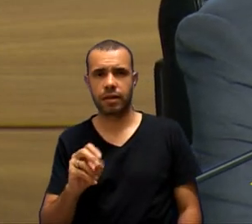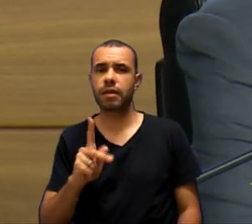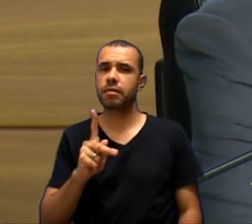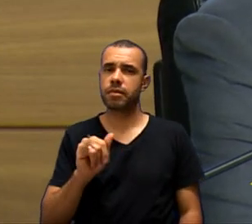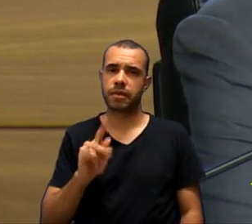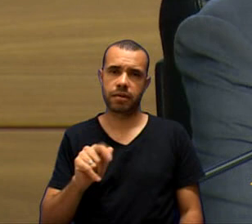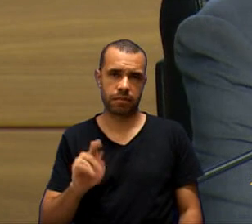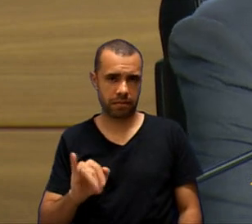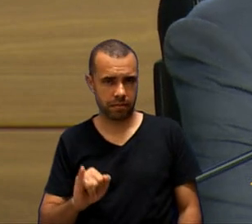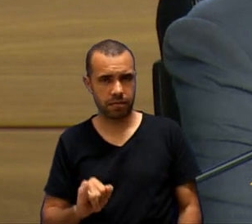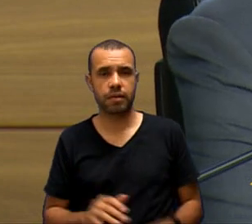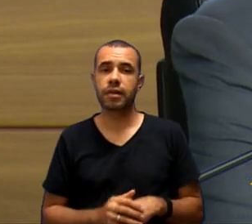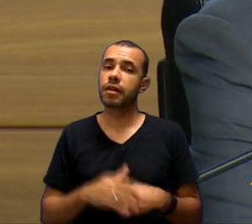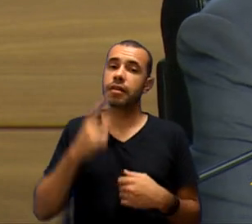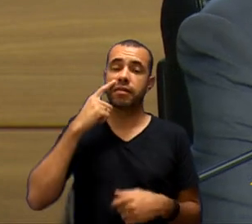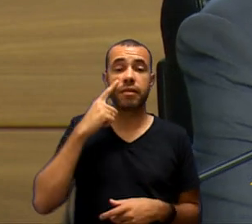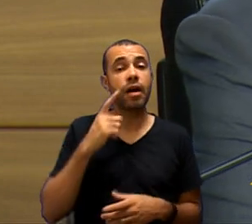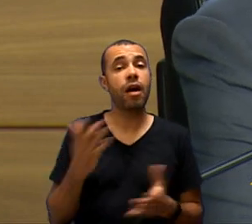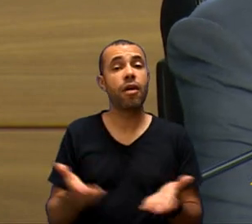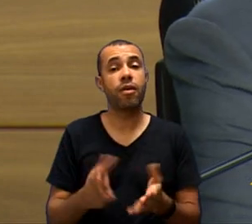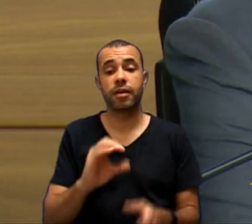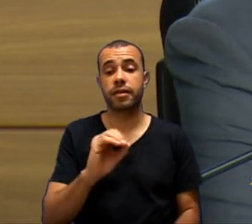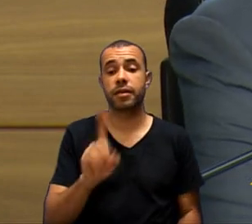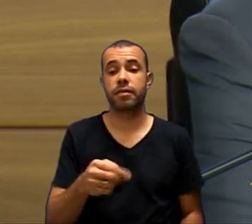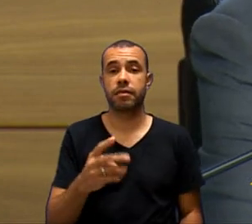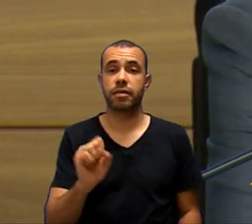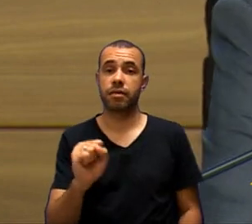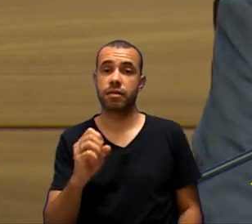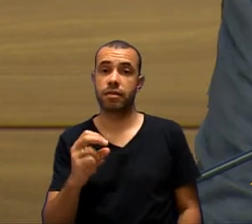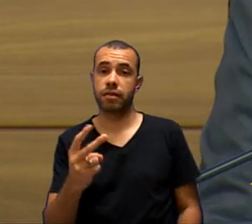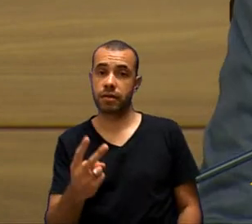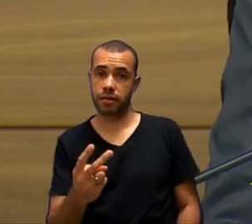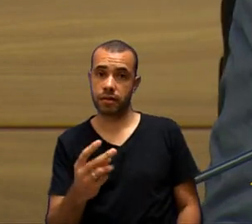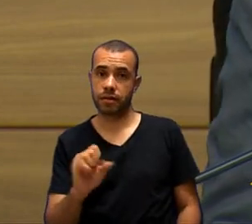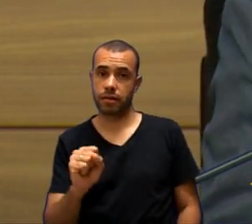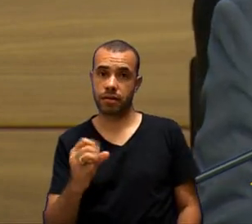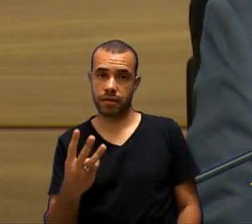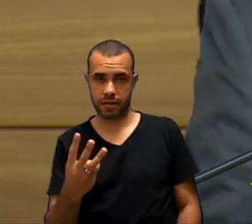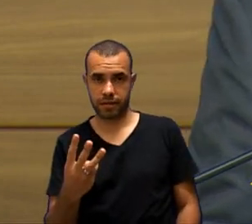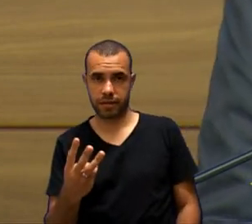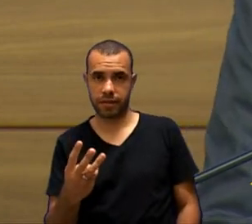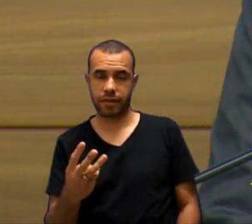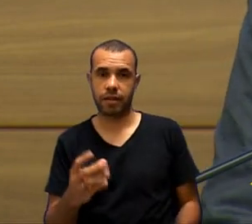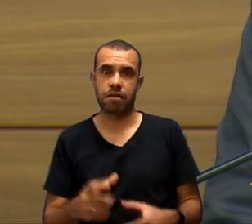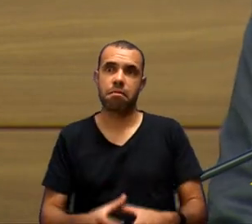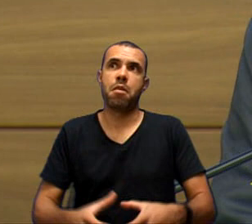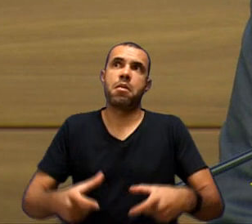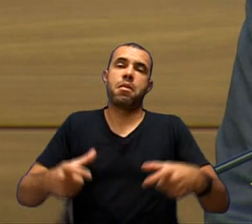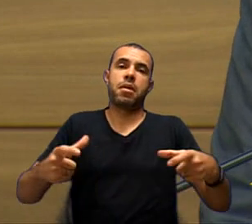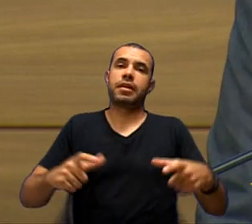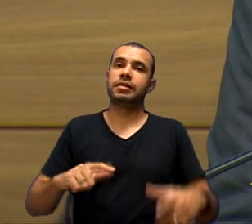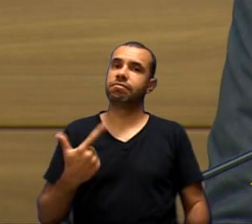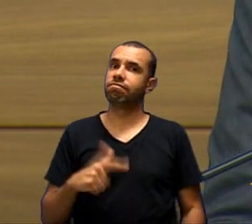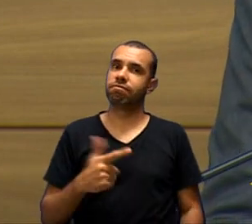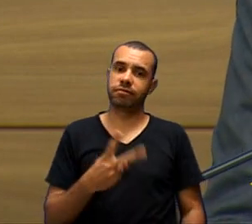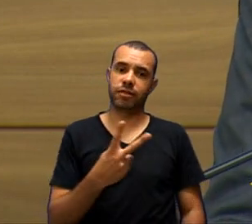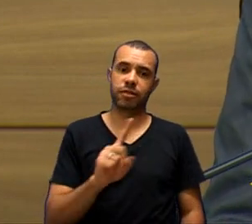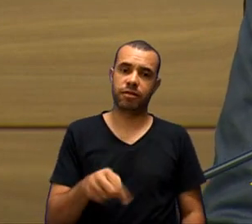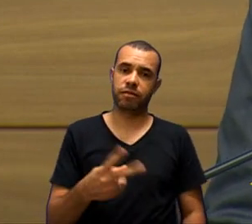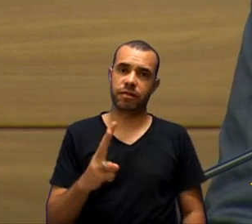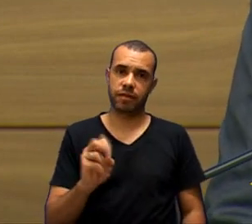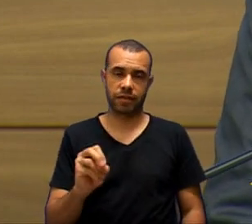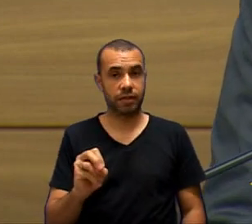Né? E hoje nós estamos em 0,83. Então, não houve esse crescimento esperado de 2,50%